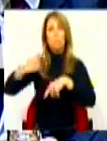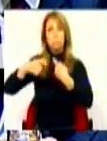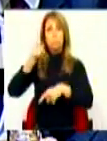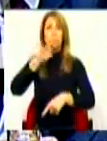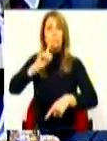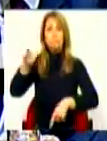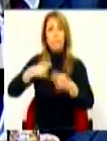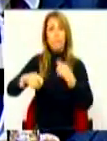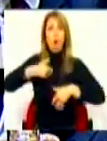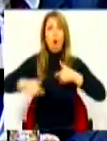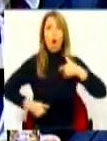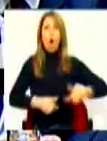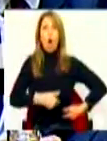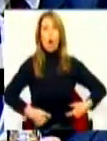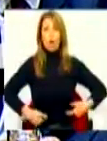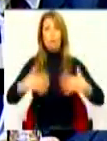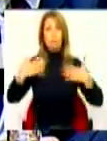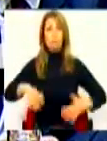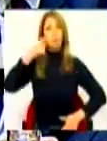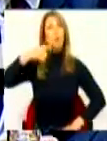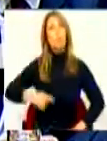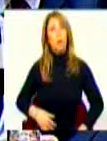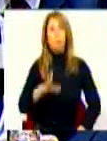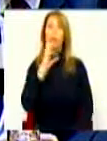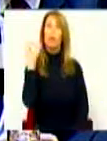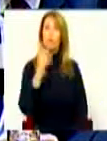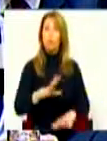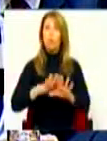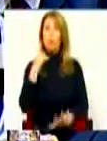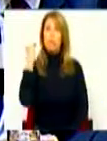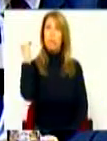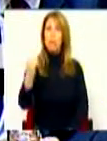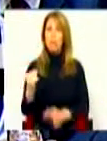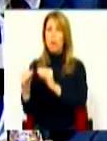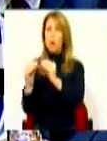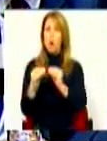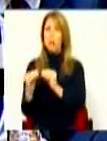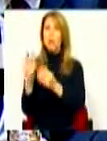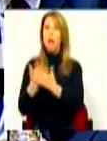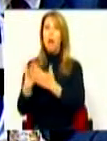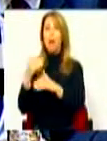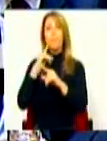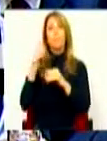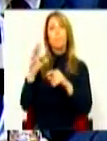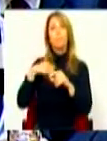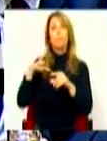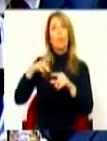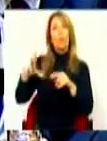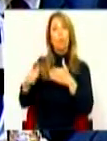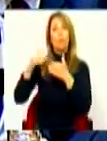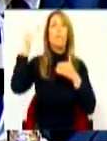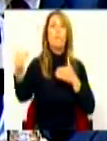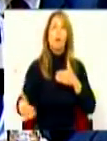uma resposta firme e forte à criminalidade organizada transnacional. A Convenção, como sabem, ancora-se em